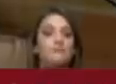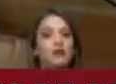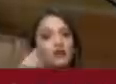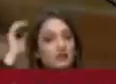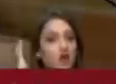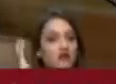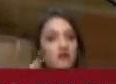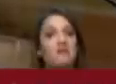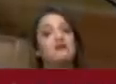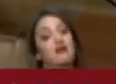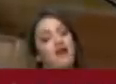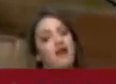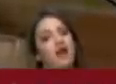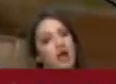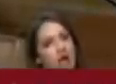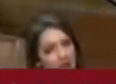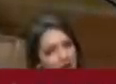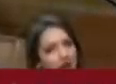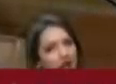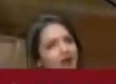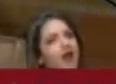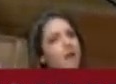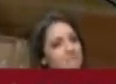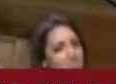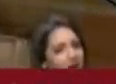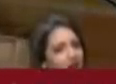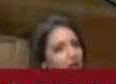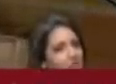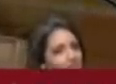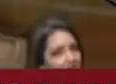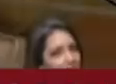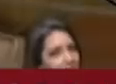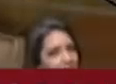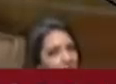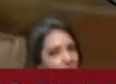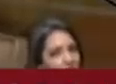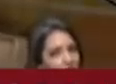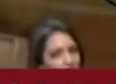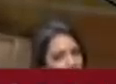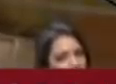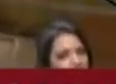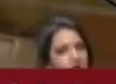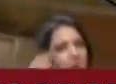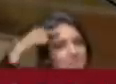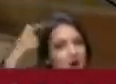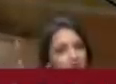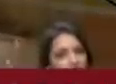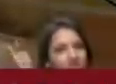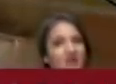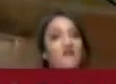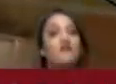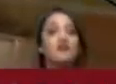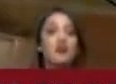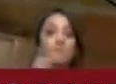ele reconheceu o devido processo legal. E esse processo ele não aconteceu de maneira nem devida e nem legal.